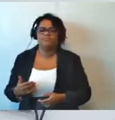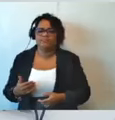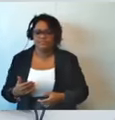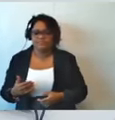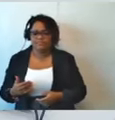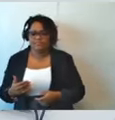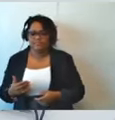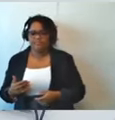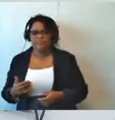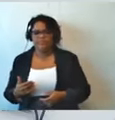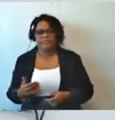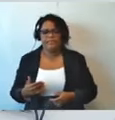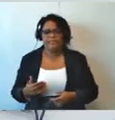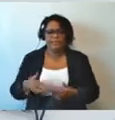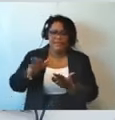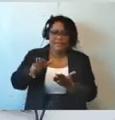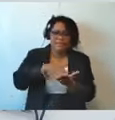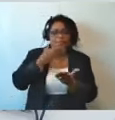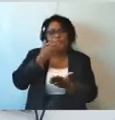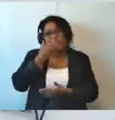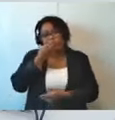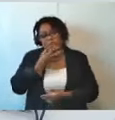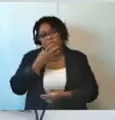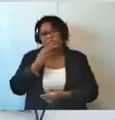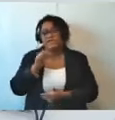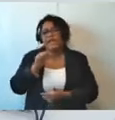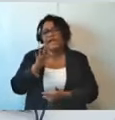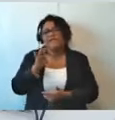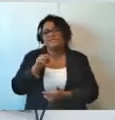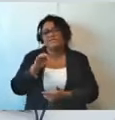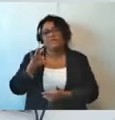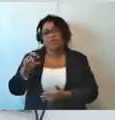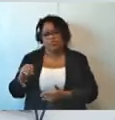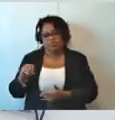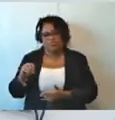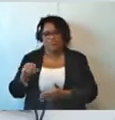de asfalto para poder apagar, né? Então, nós estamos trabalhando a